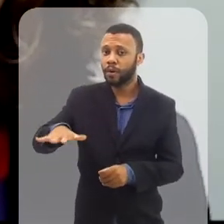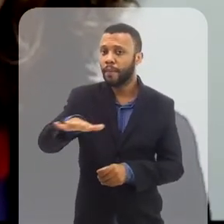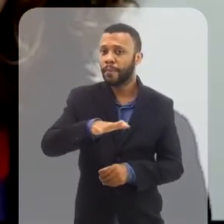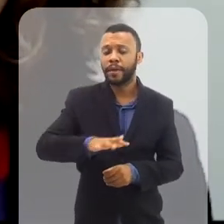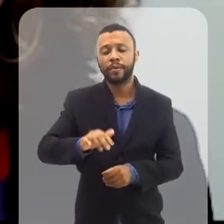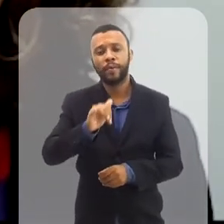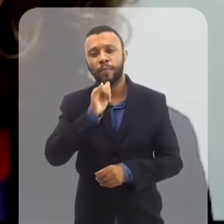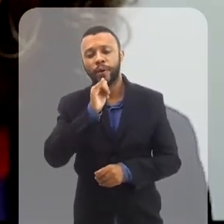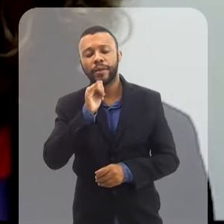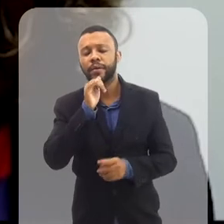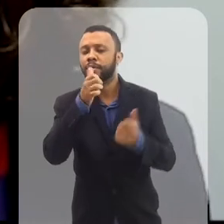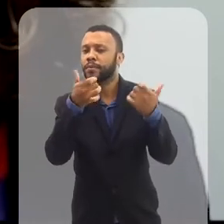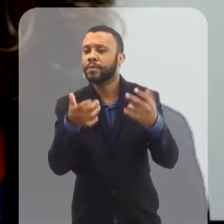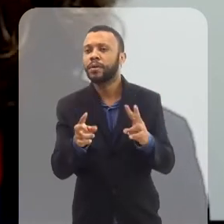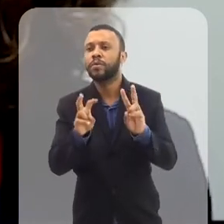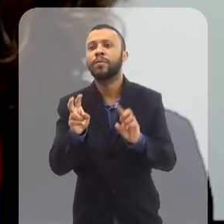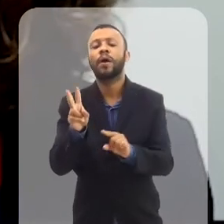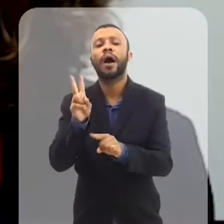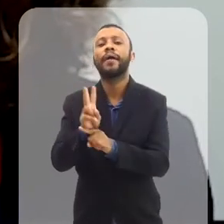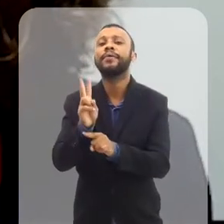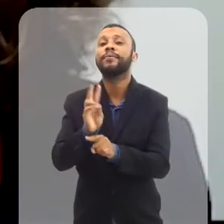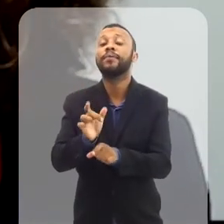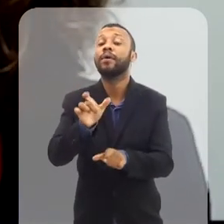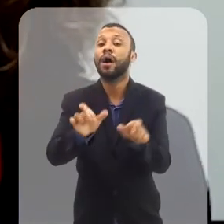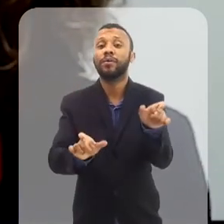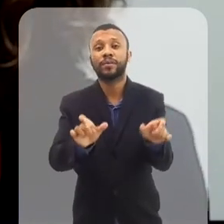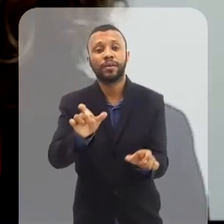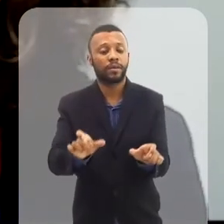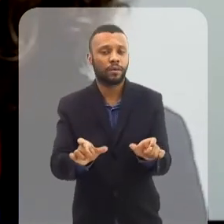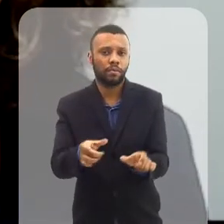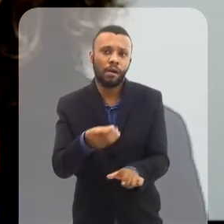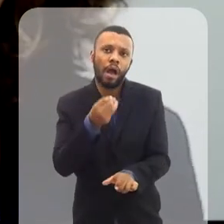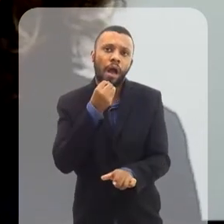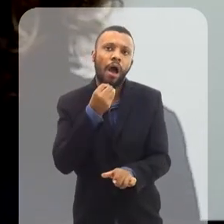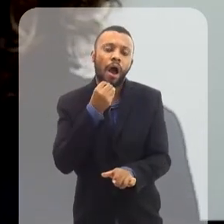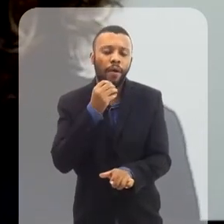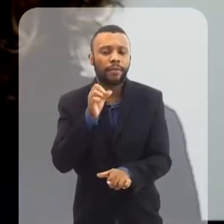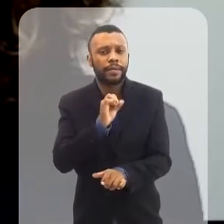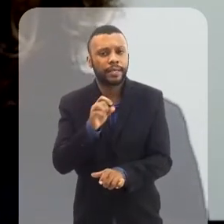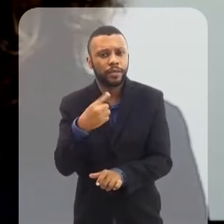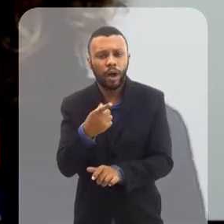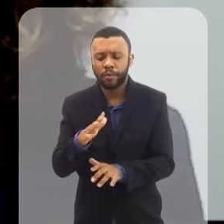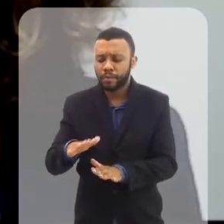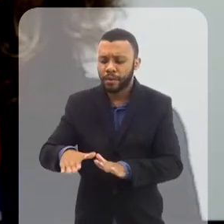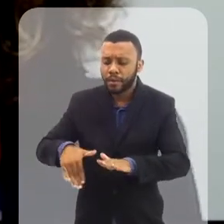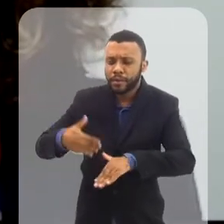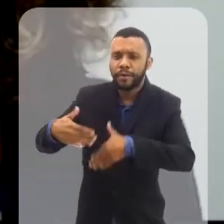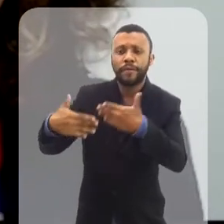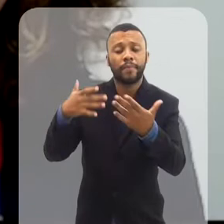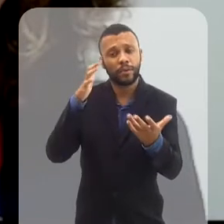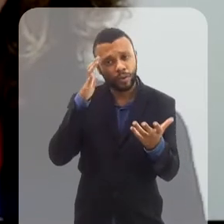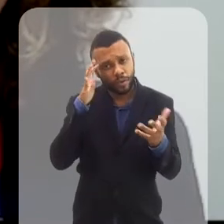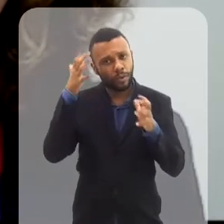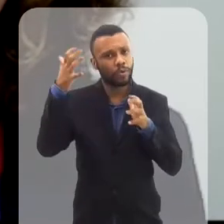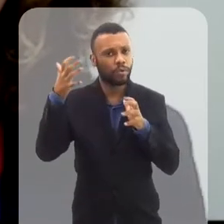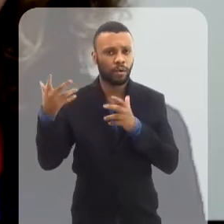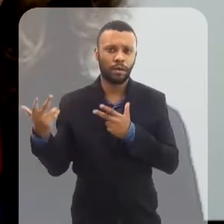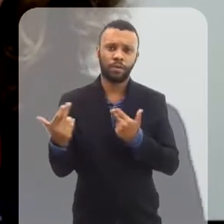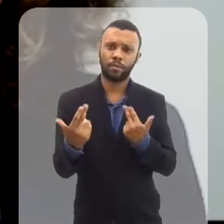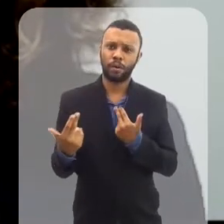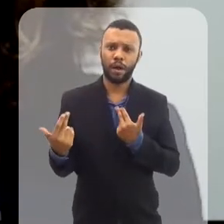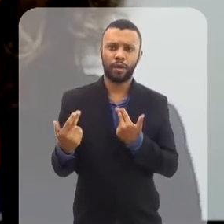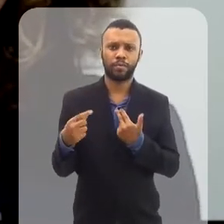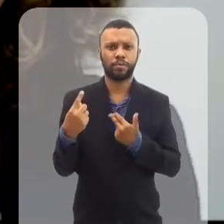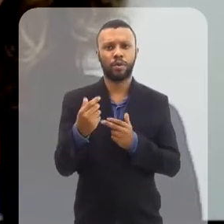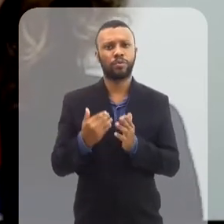dentro desse ambiente, por exemplo, no que diz respeito ao atendimento ao cidadão? Será? Porque a gente sabe que desenvolvendo eventualmente soluções como